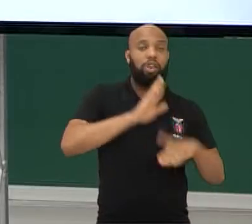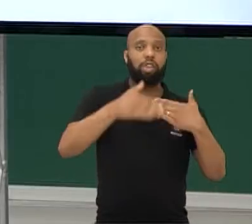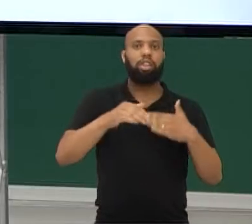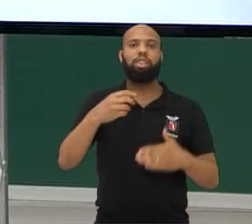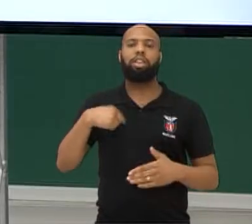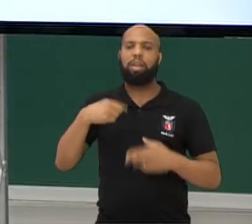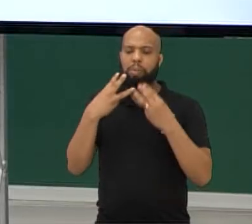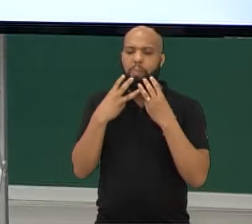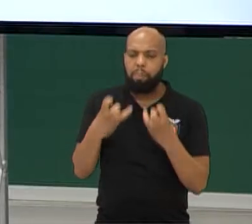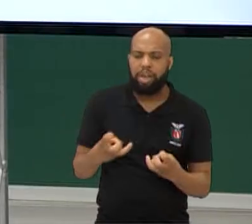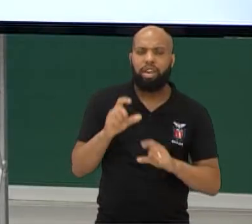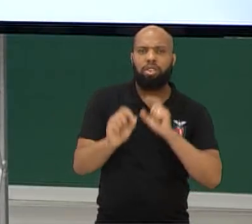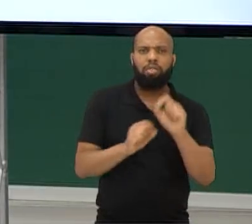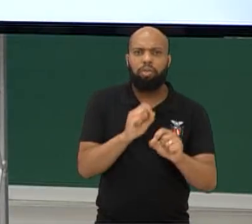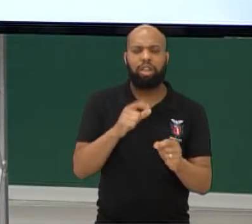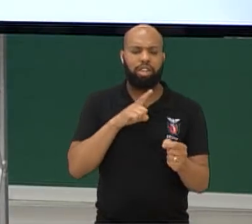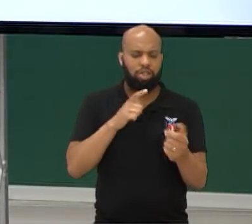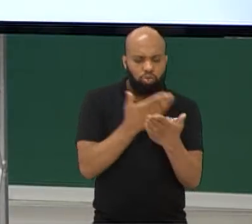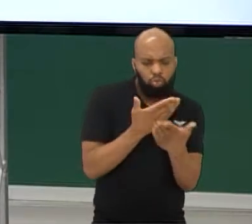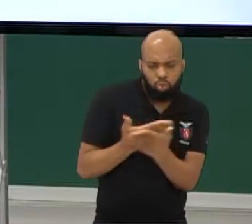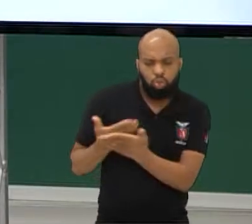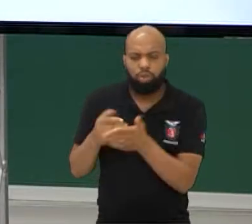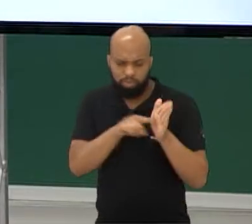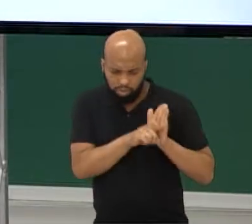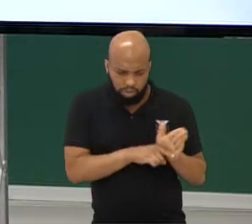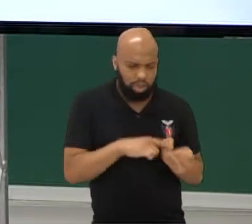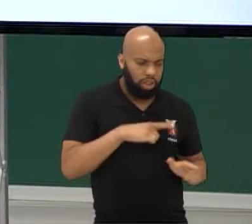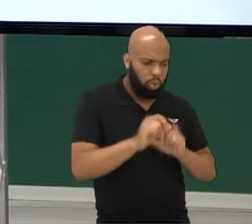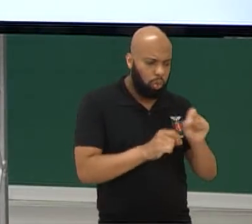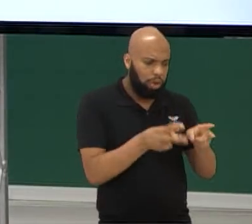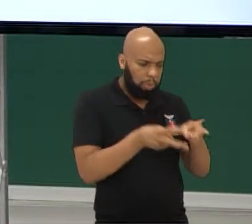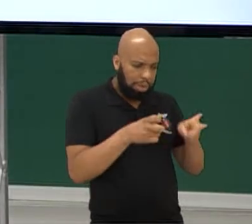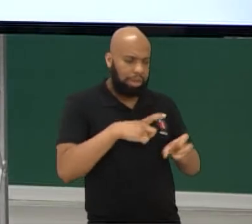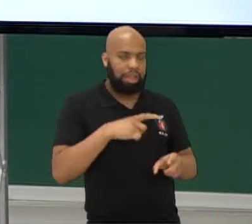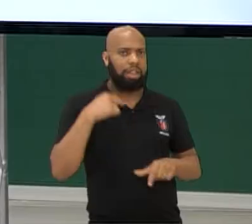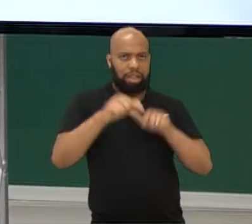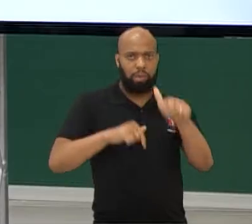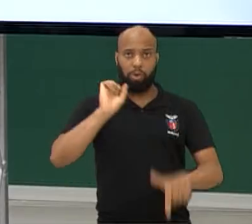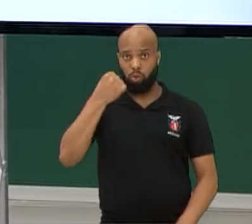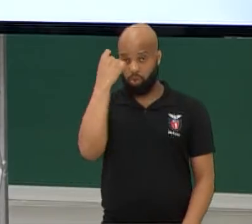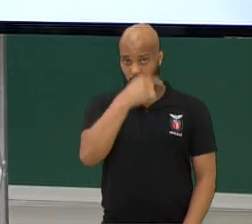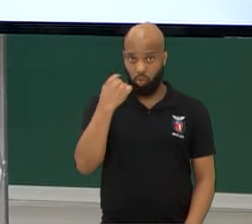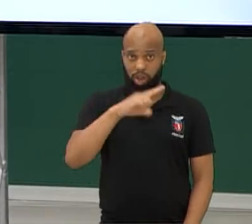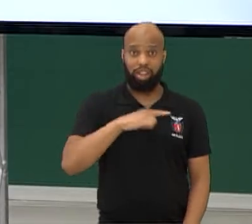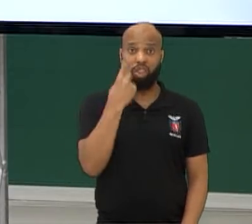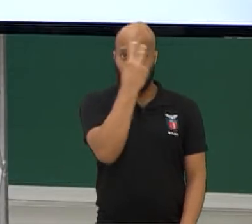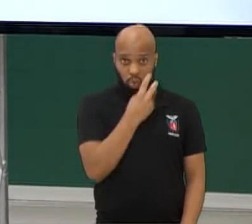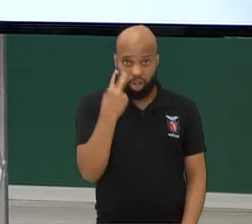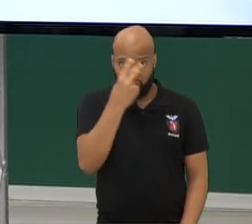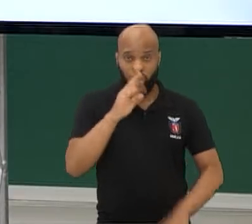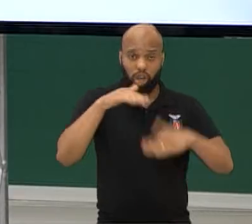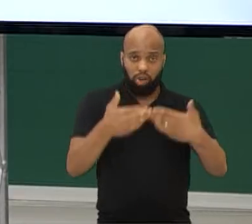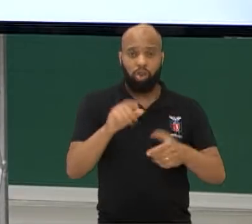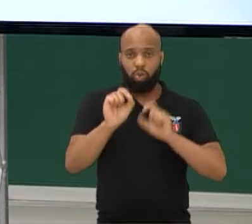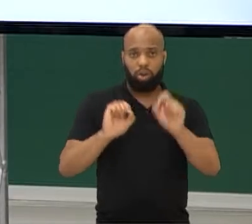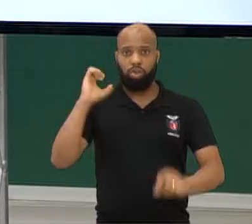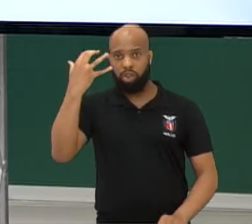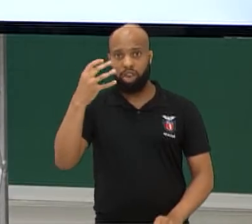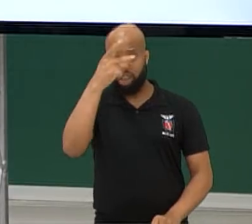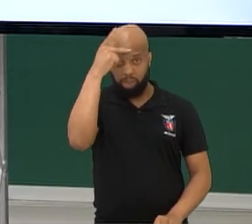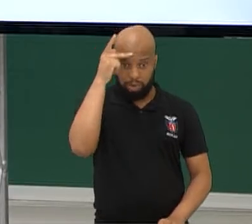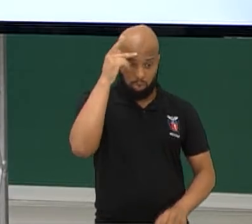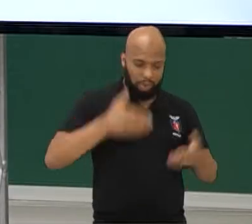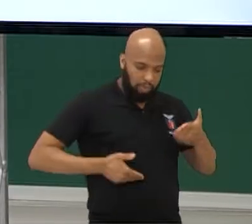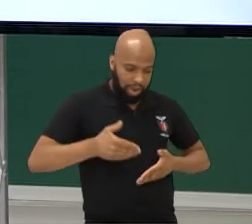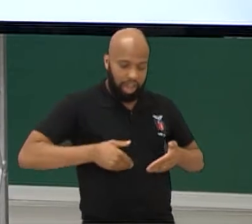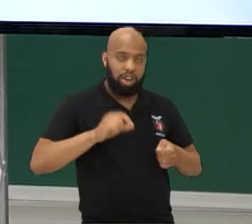de muitos estudos e pesquisas, ele observou que numa jornada, por exemplo, de 8 horas, em 2 horas o trabalhador fez o seu